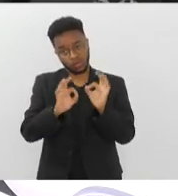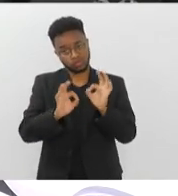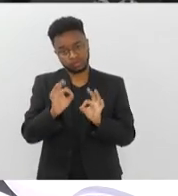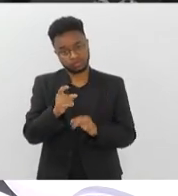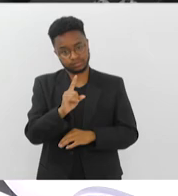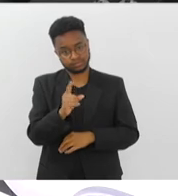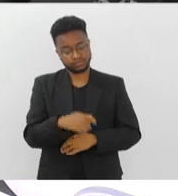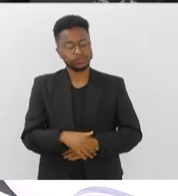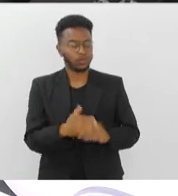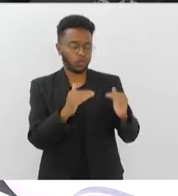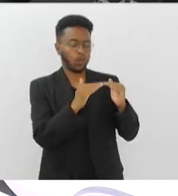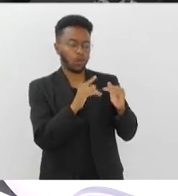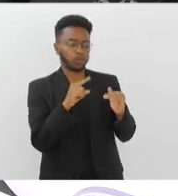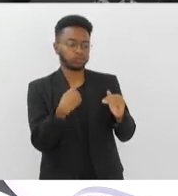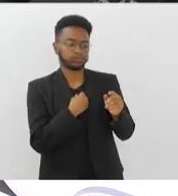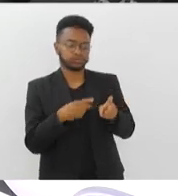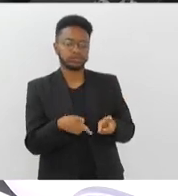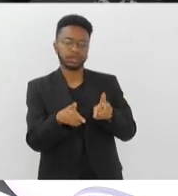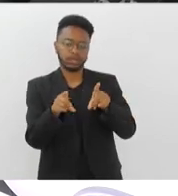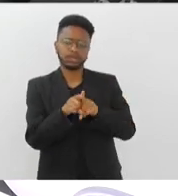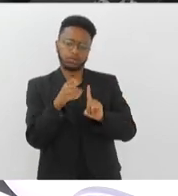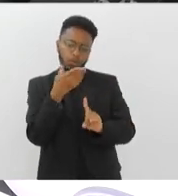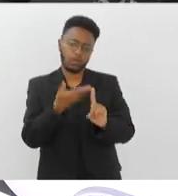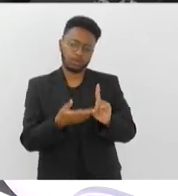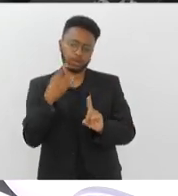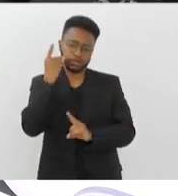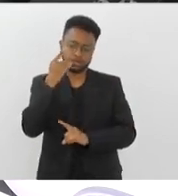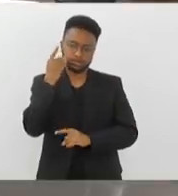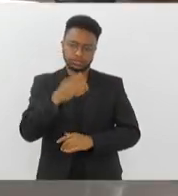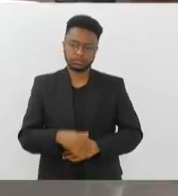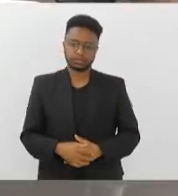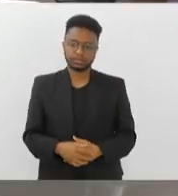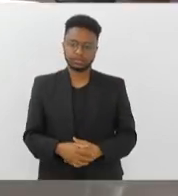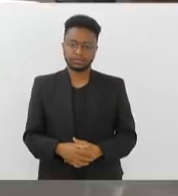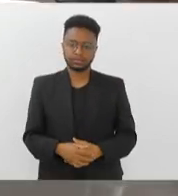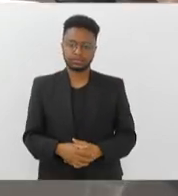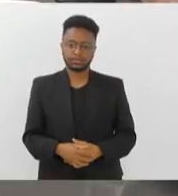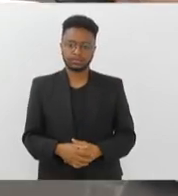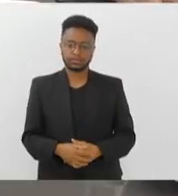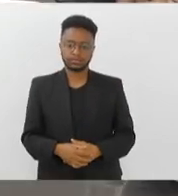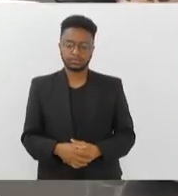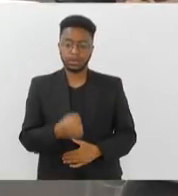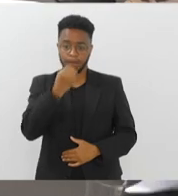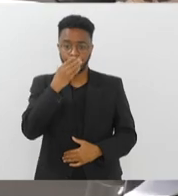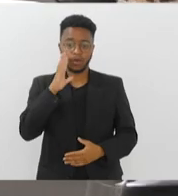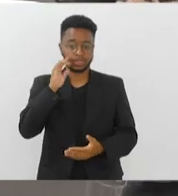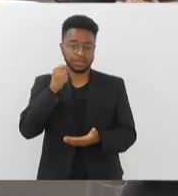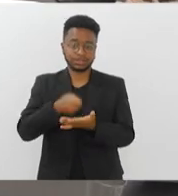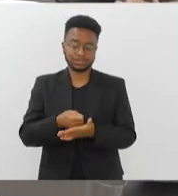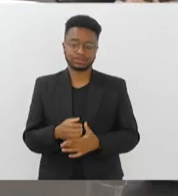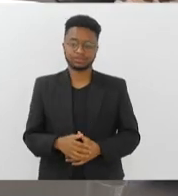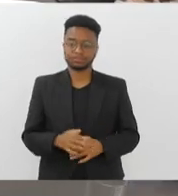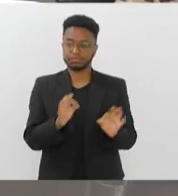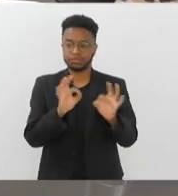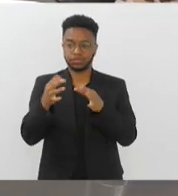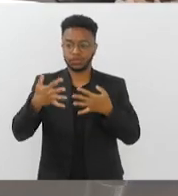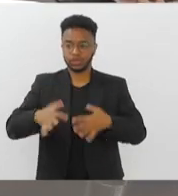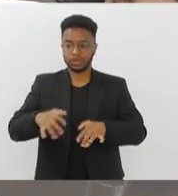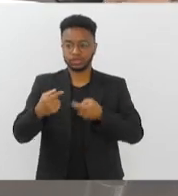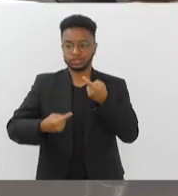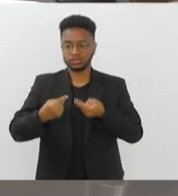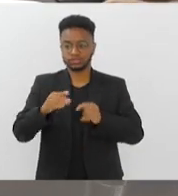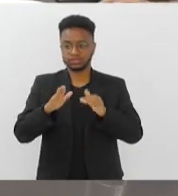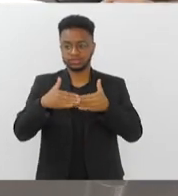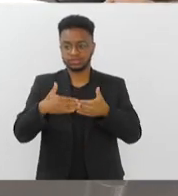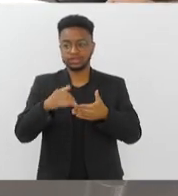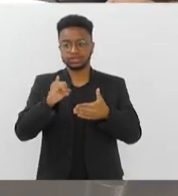Concordo. Vamos avançar. Até em homenagem ao deputado. Boa decisão. Não havendo quem queira discutir, encerrada a discussão. Em